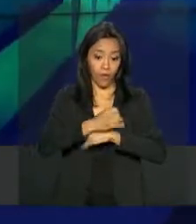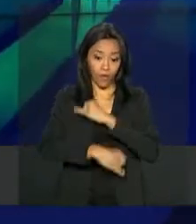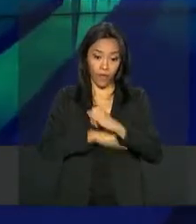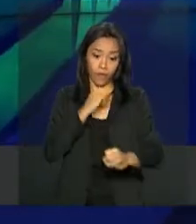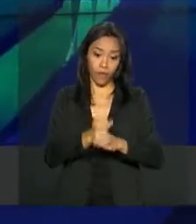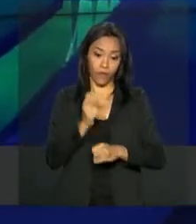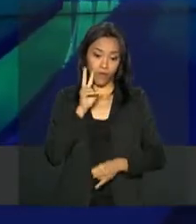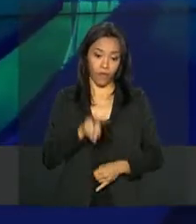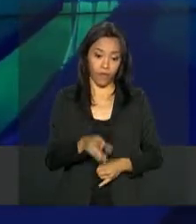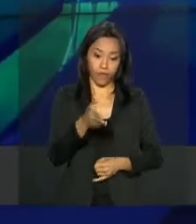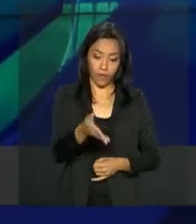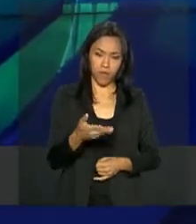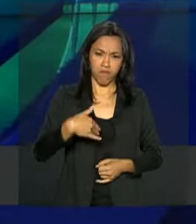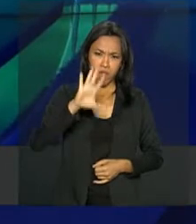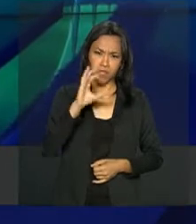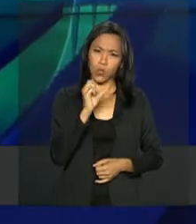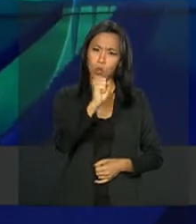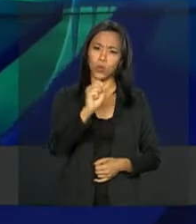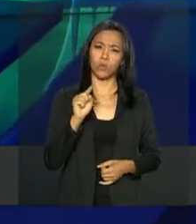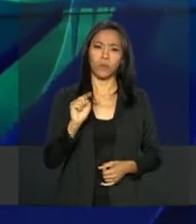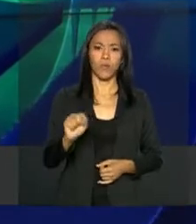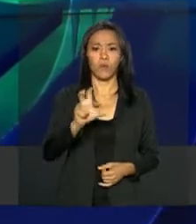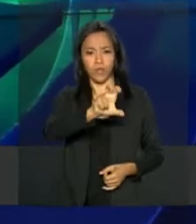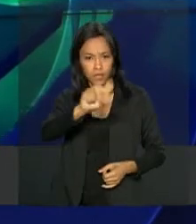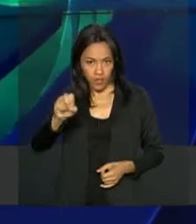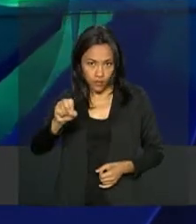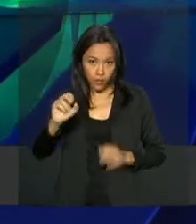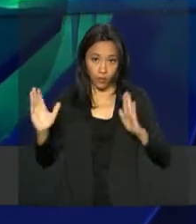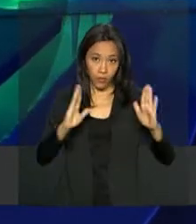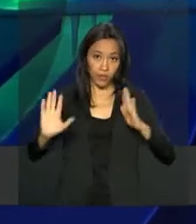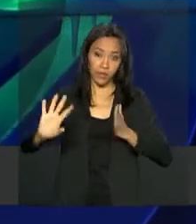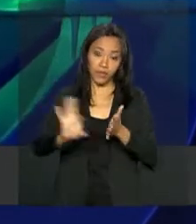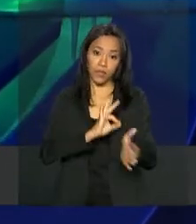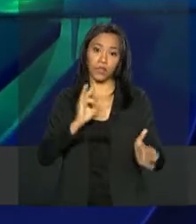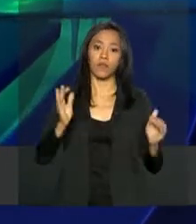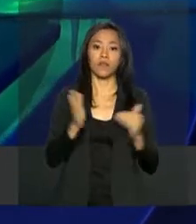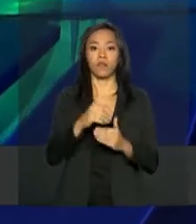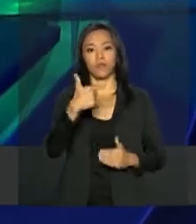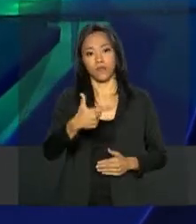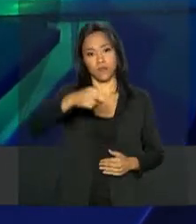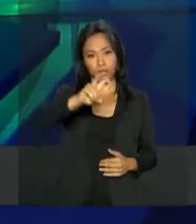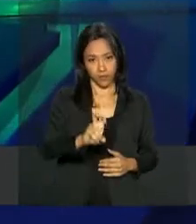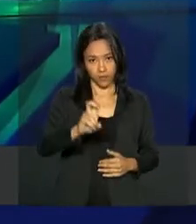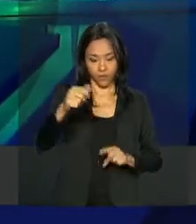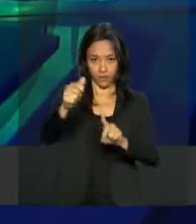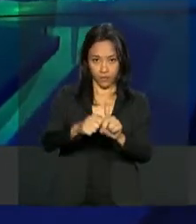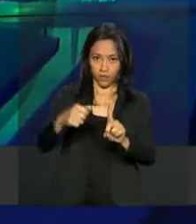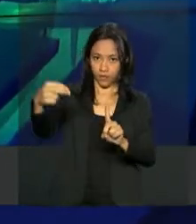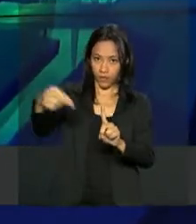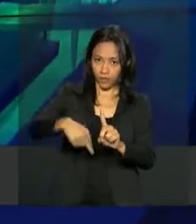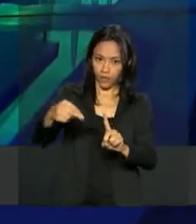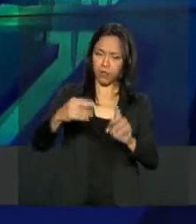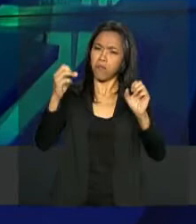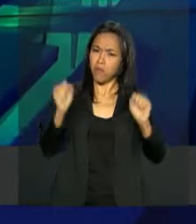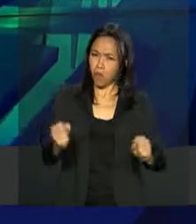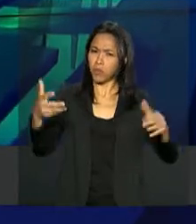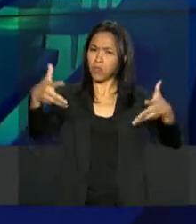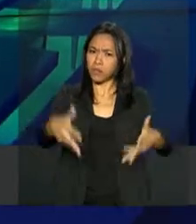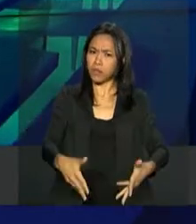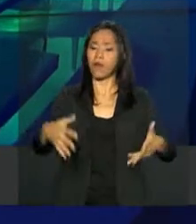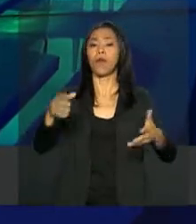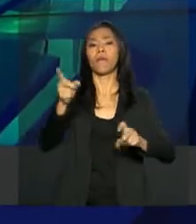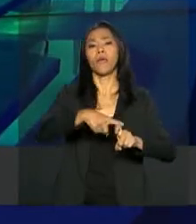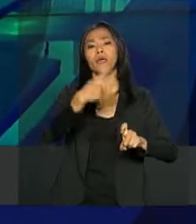mais de 8 mil e 500 vagas o prazo de inscrição vai até o dia 25 de novembro podem concorrer médicos brasileiros com o